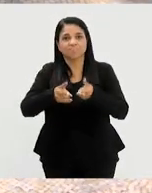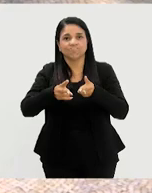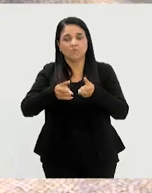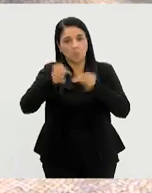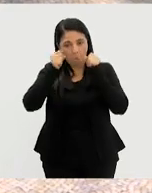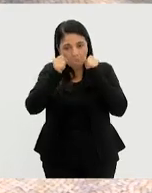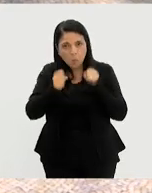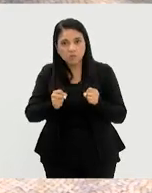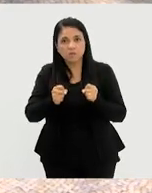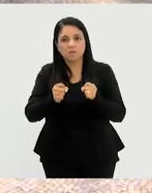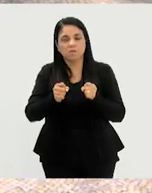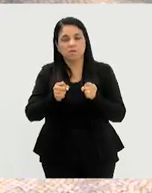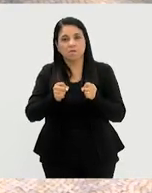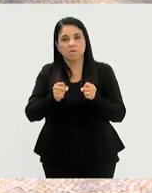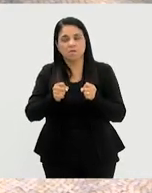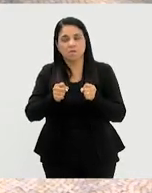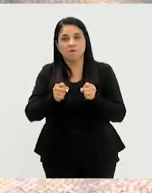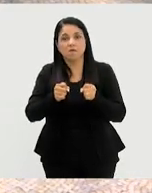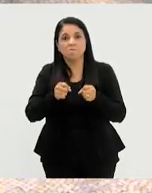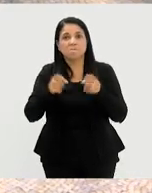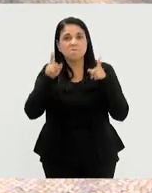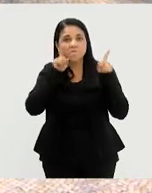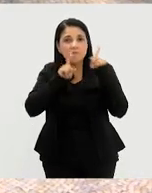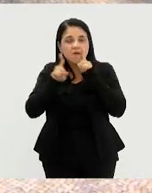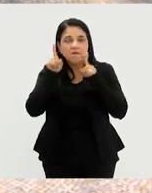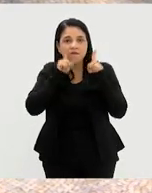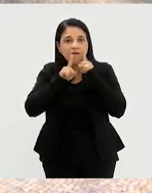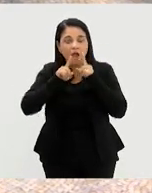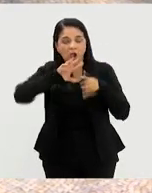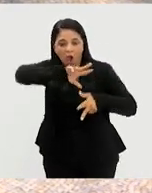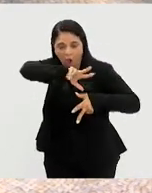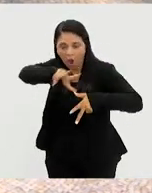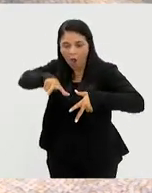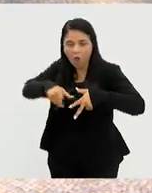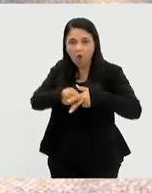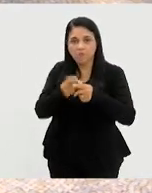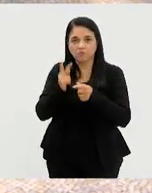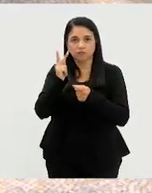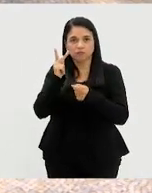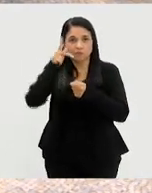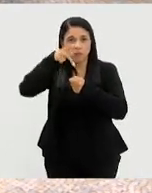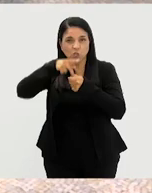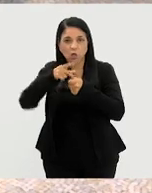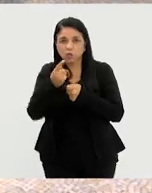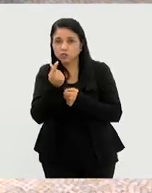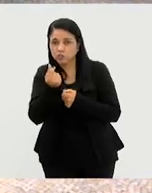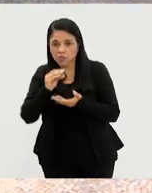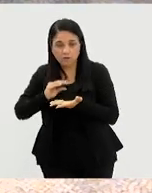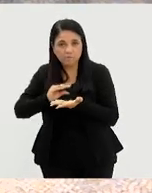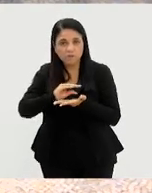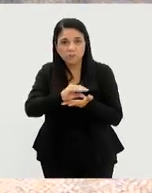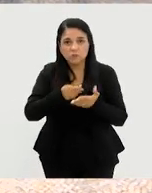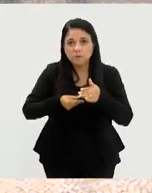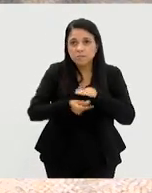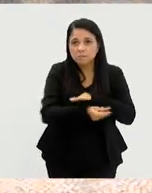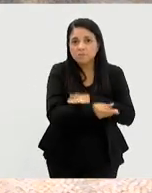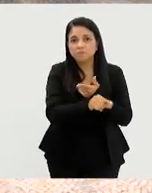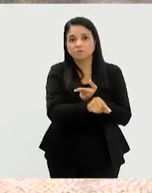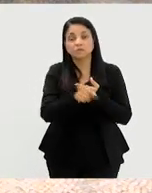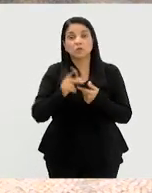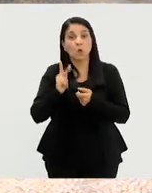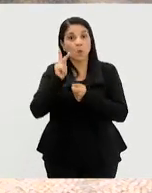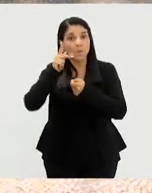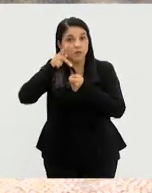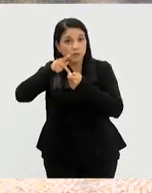Margens da Lei Maricá hoje rouba o dinheiro do petróleo salientando a população de maric que o petróleo é um